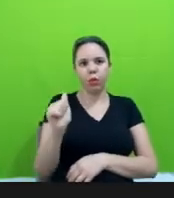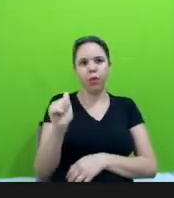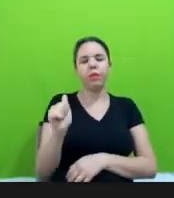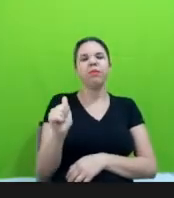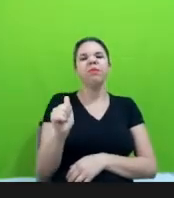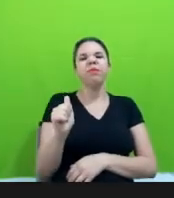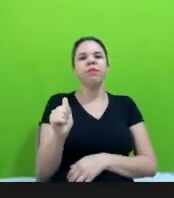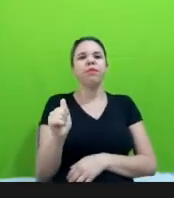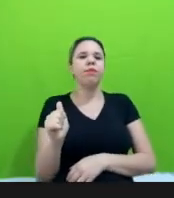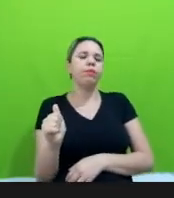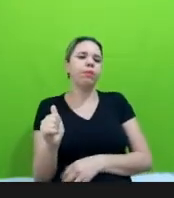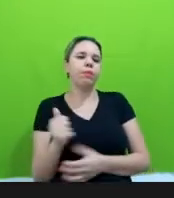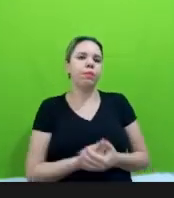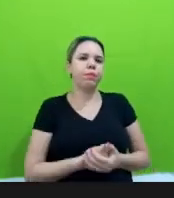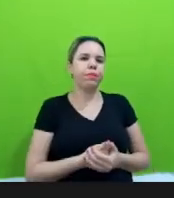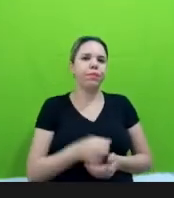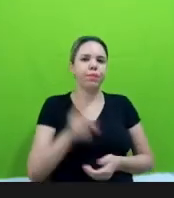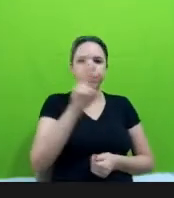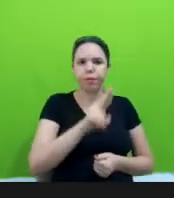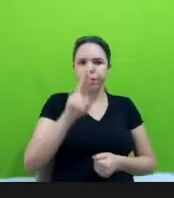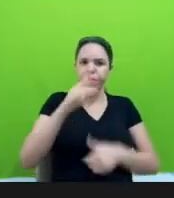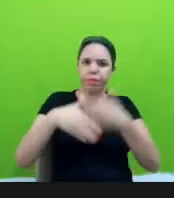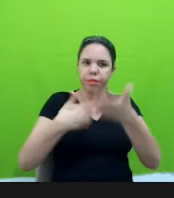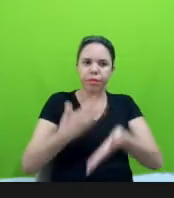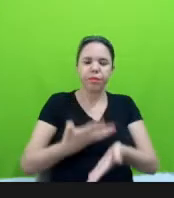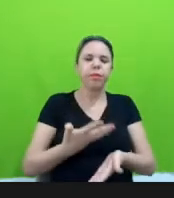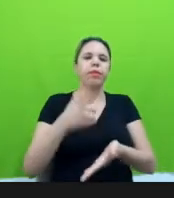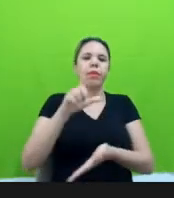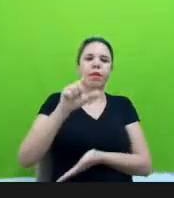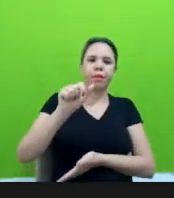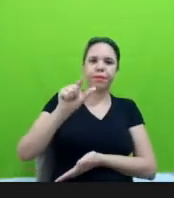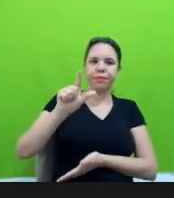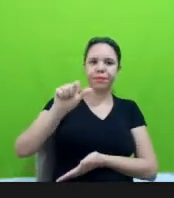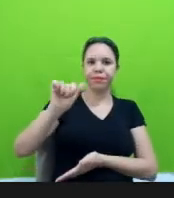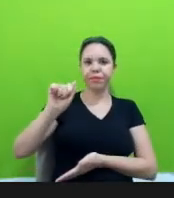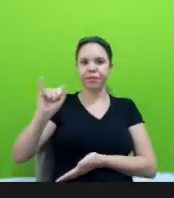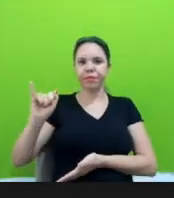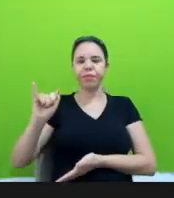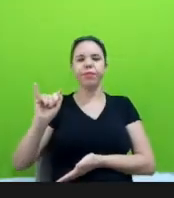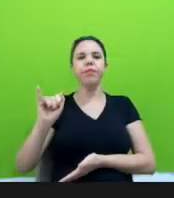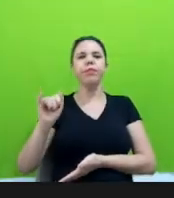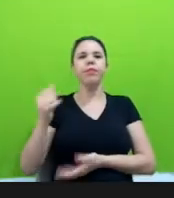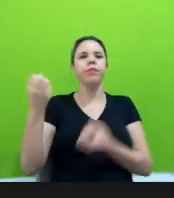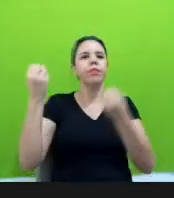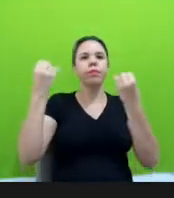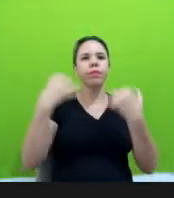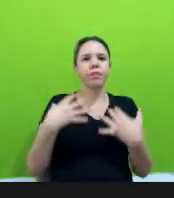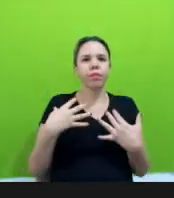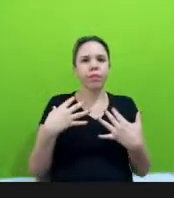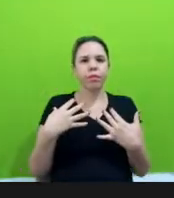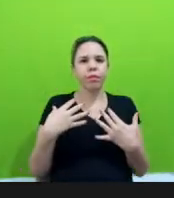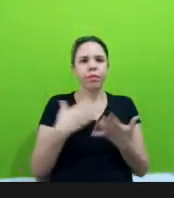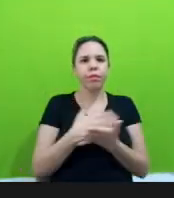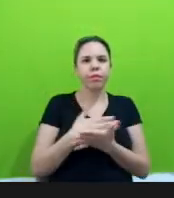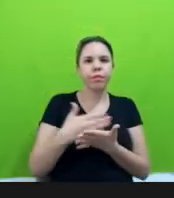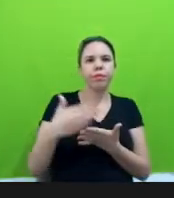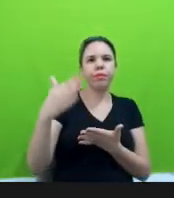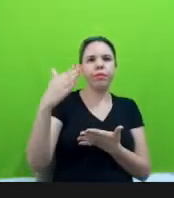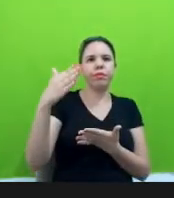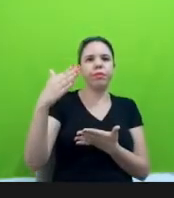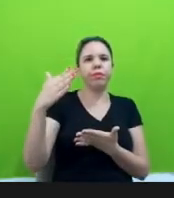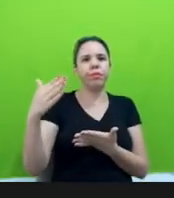um usuário frequente da LAI, né? Paulo, conta para quem está começando, para todo mundo